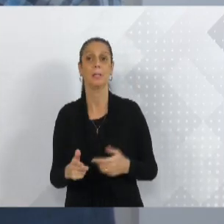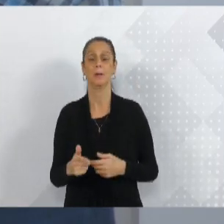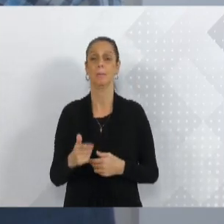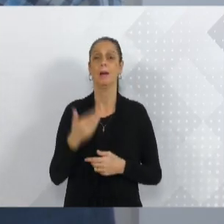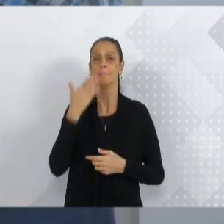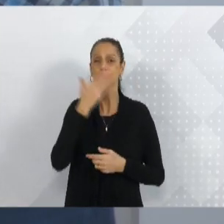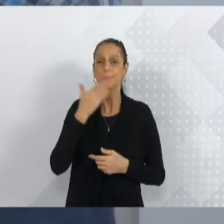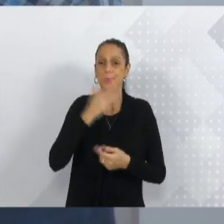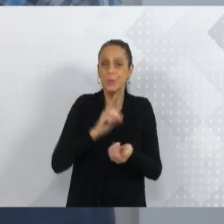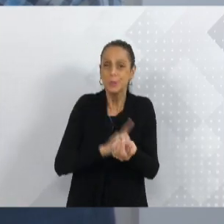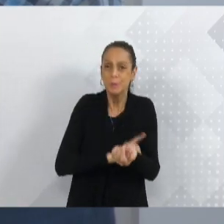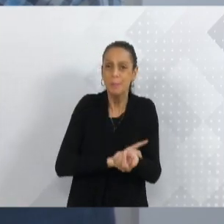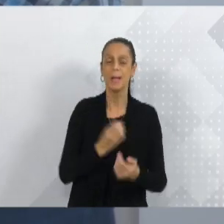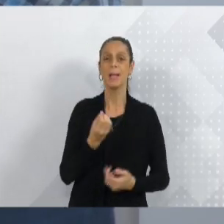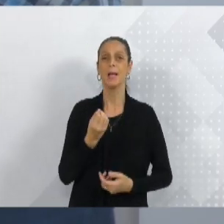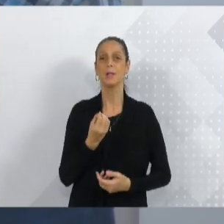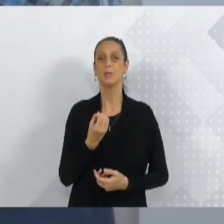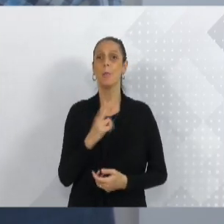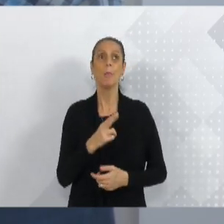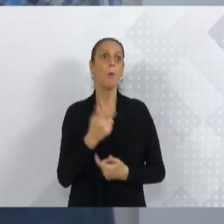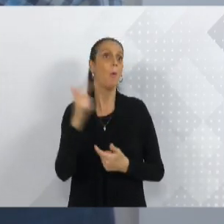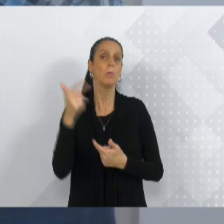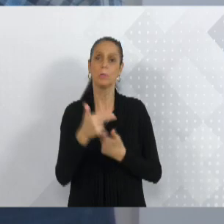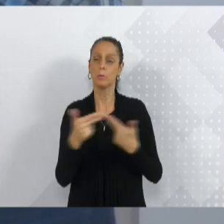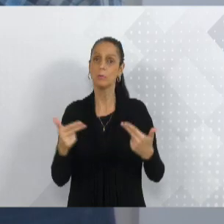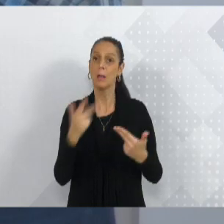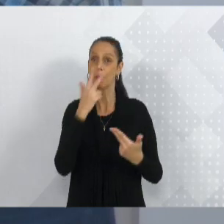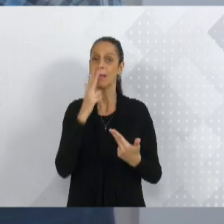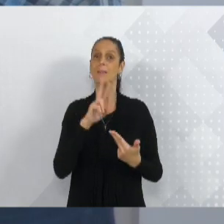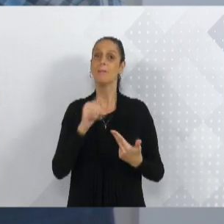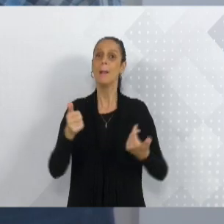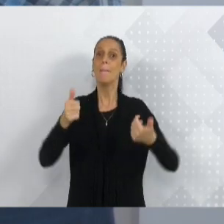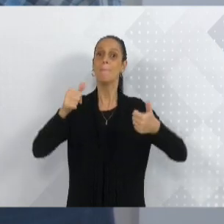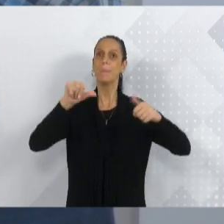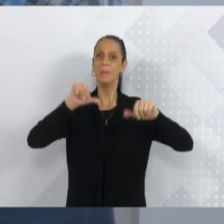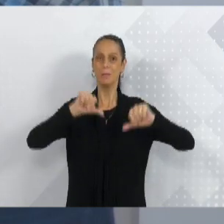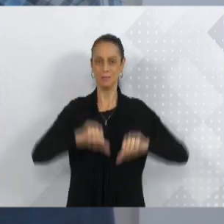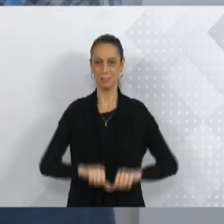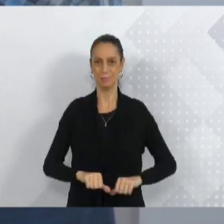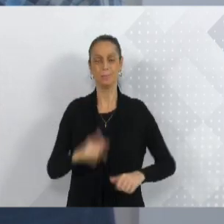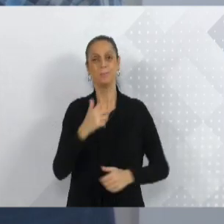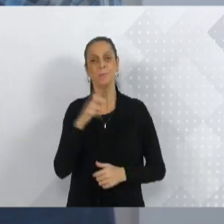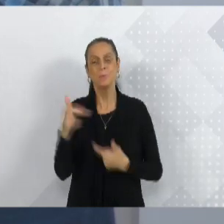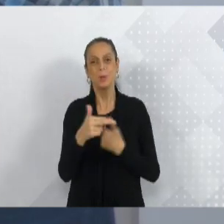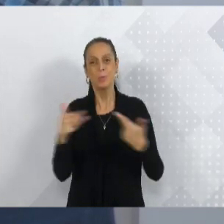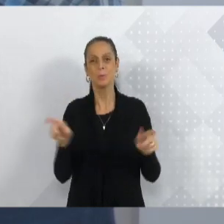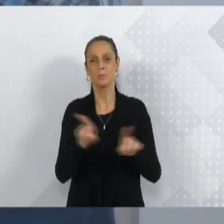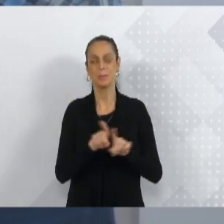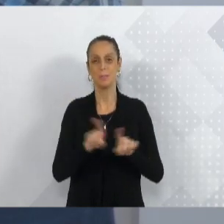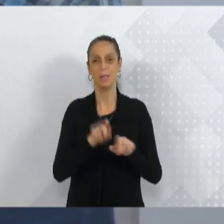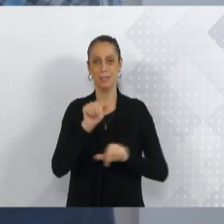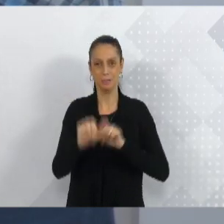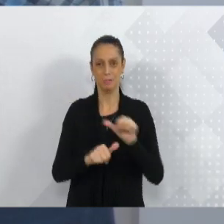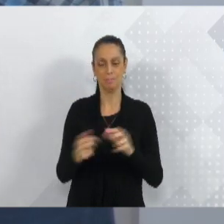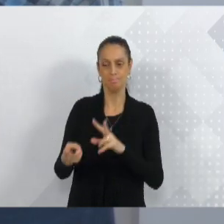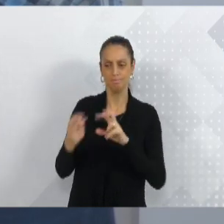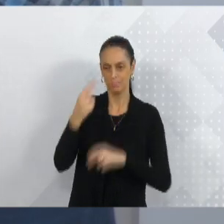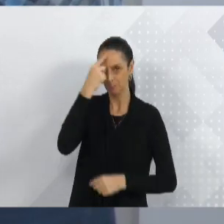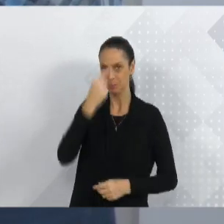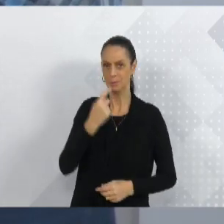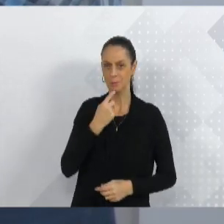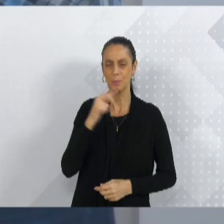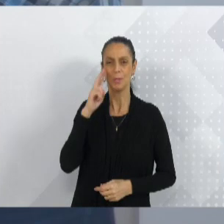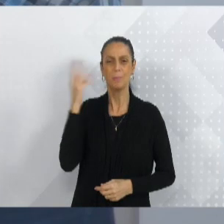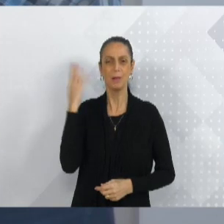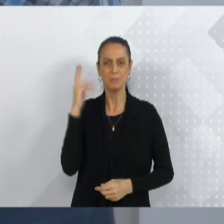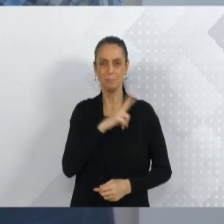parte desregulou. Então, esse paciente está cronificando mais. Uma outra coisa que mudou, o perfil, antes a gente recebia